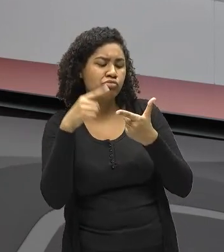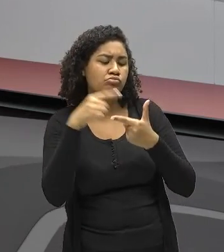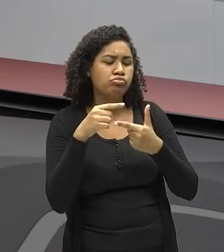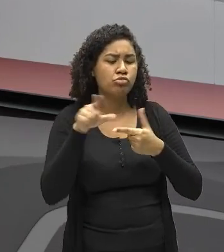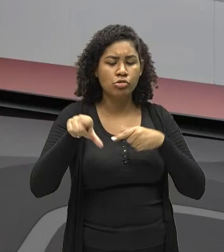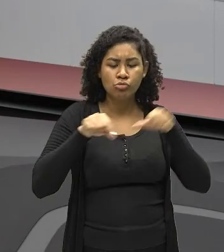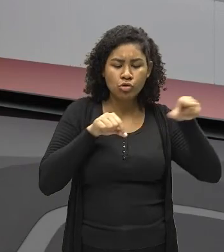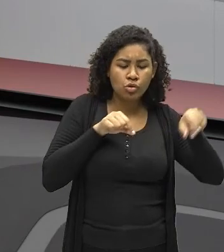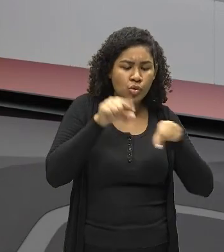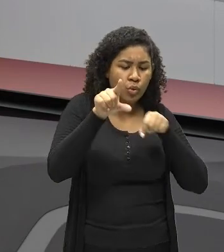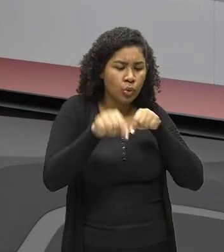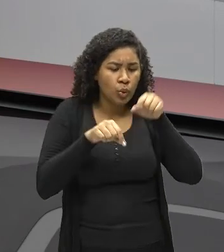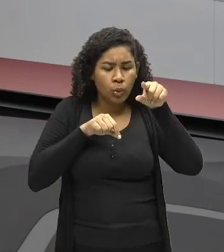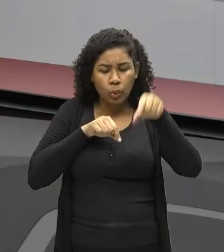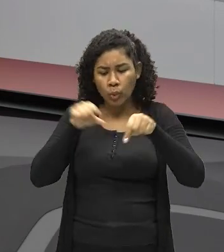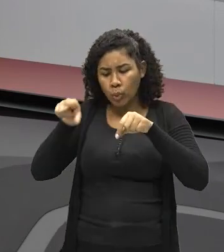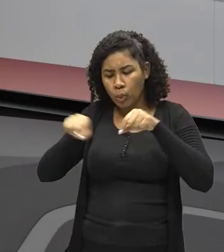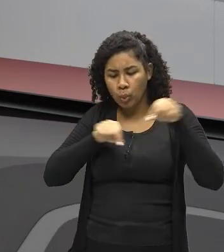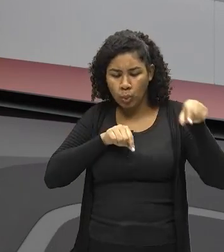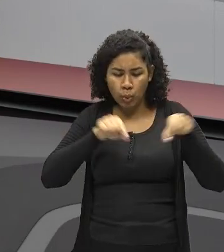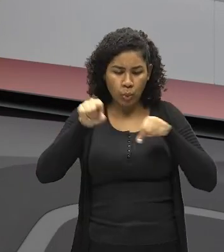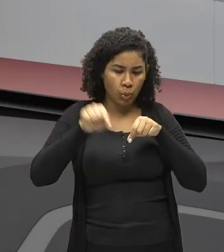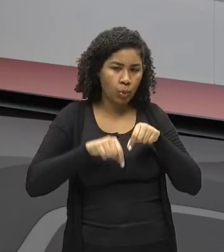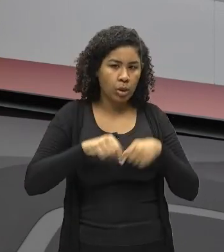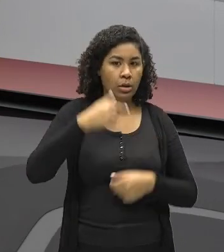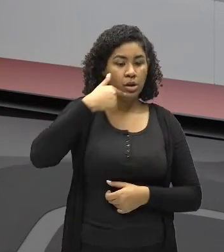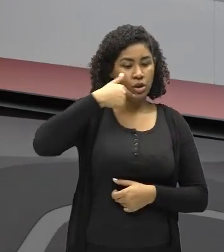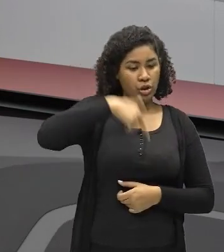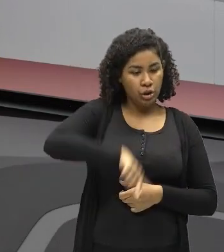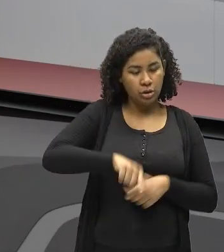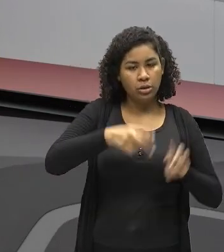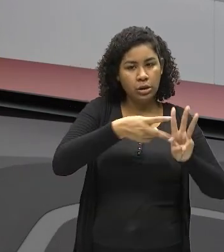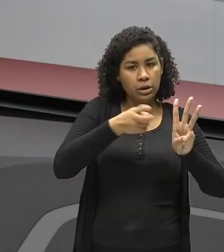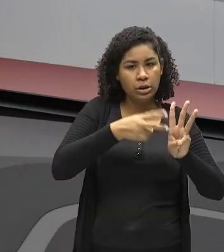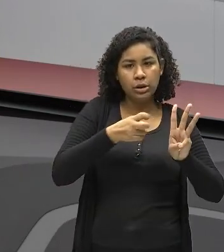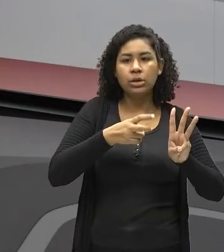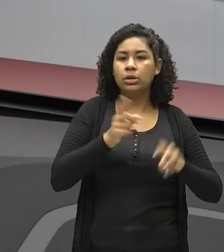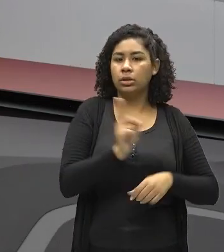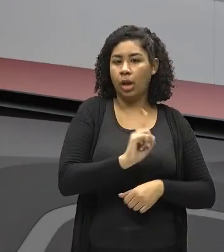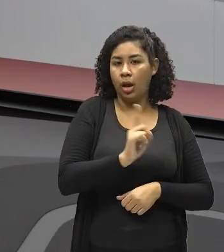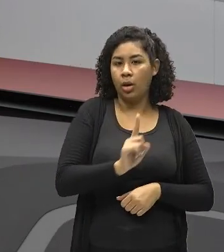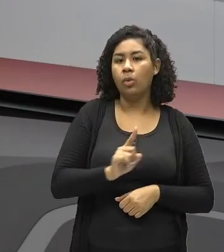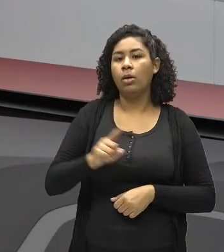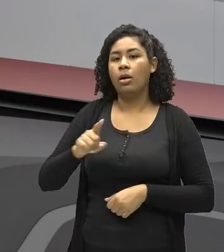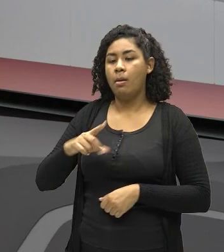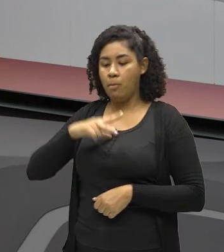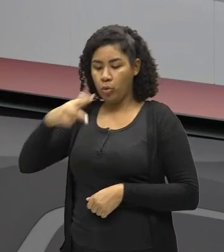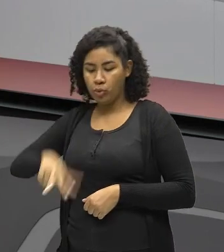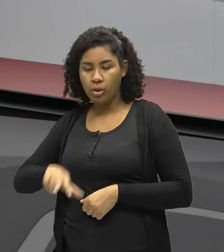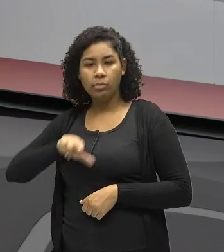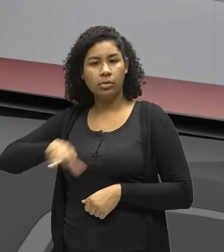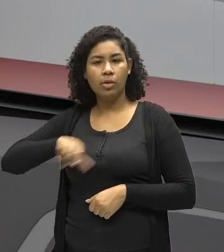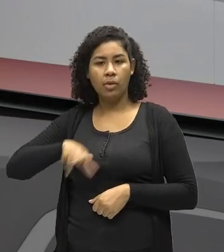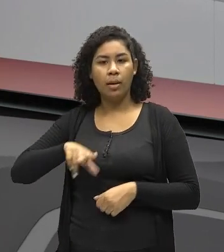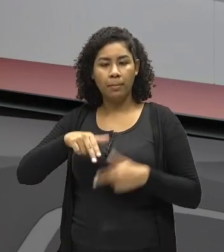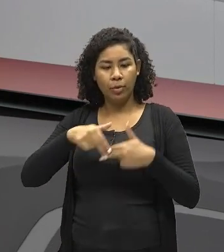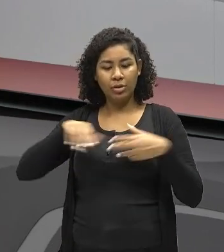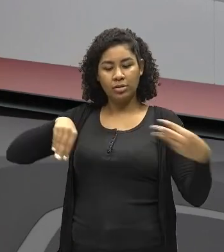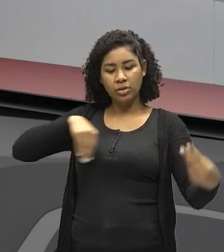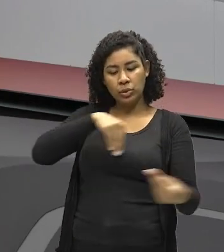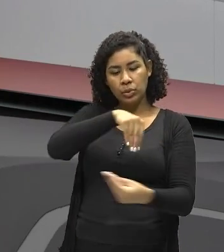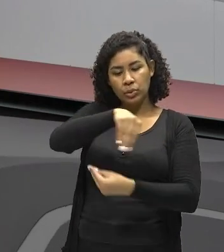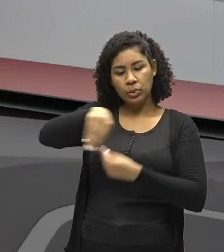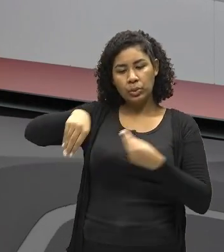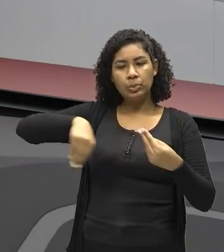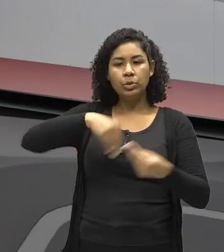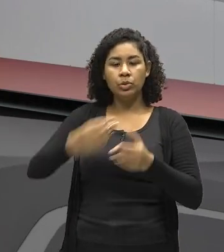e nem propriamente uma língua portuguesa, tá bom? E deu-se essa fusão aí ao Ningatu. Então, nós começamos a